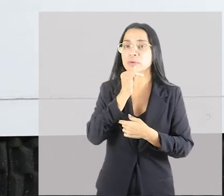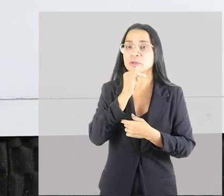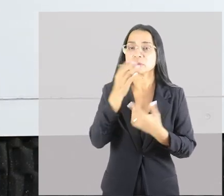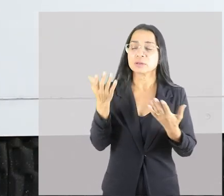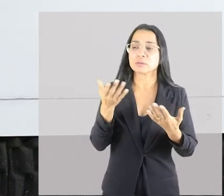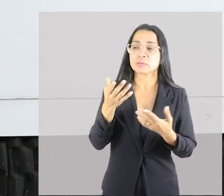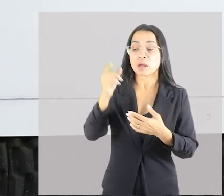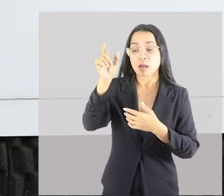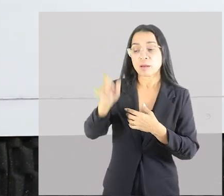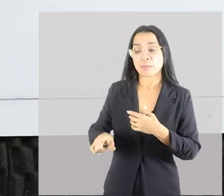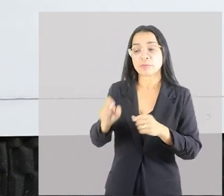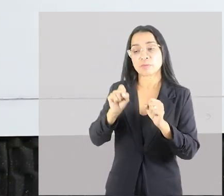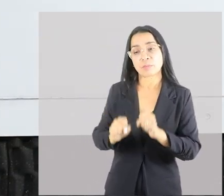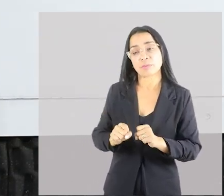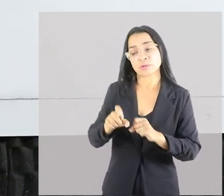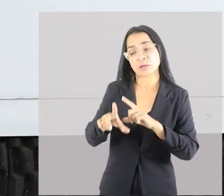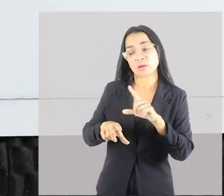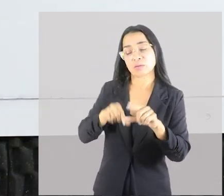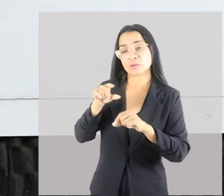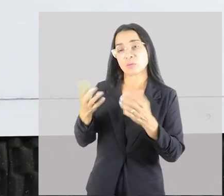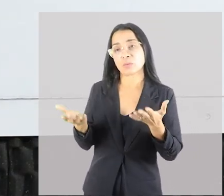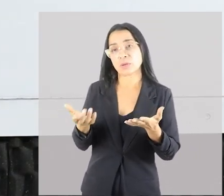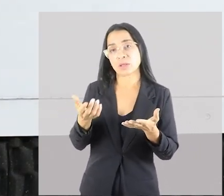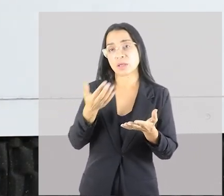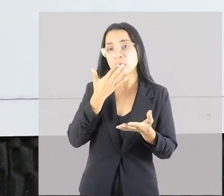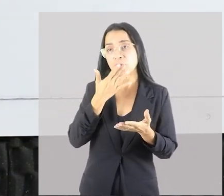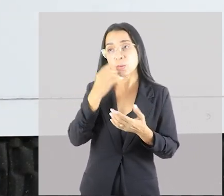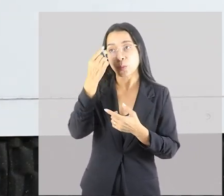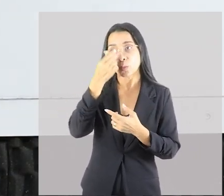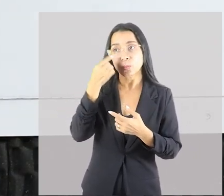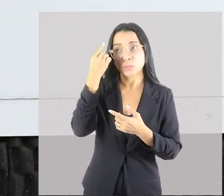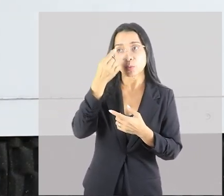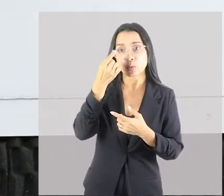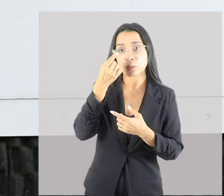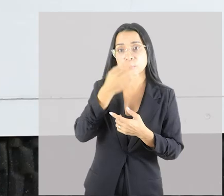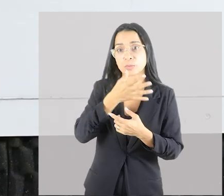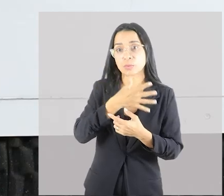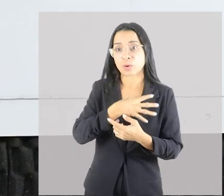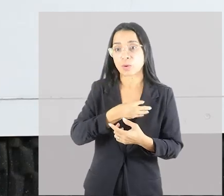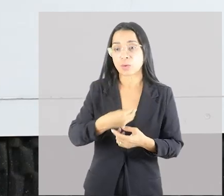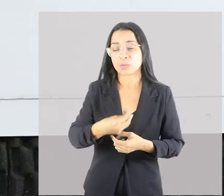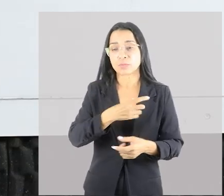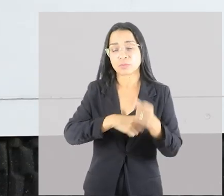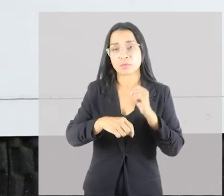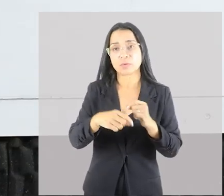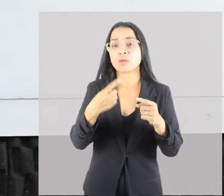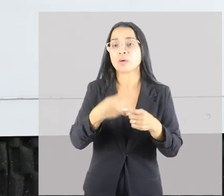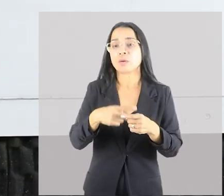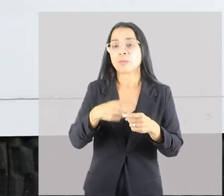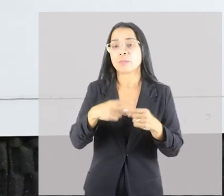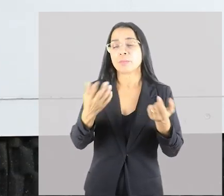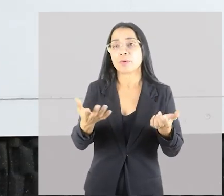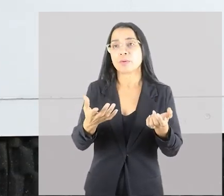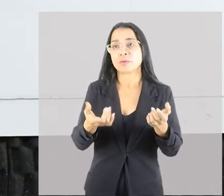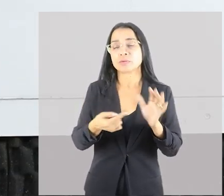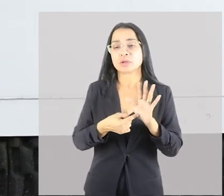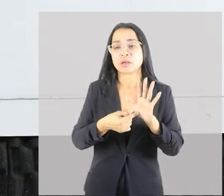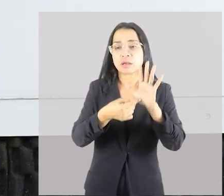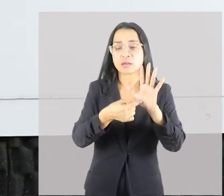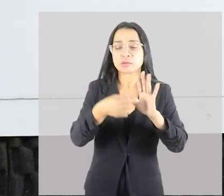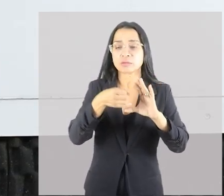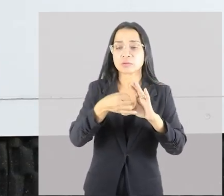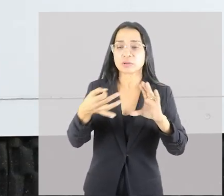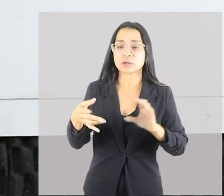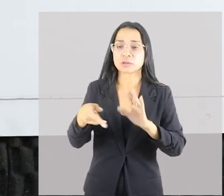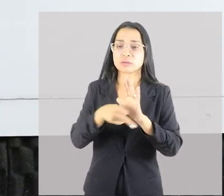o indivíduo ele pode agora escolher a cor do olho do seu filho, ele pode escolher ali ressaltar uma determinada característica,